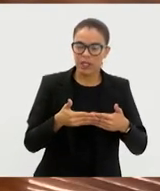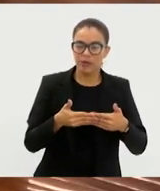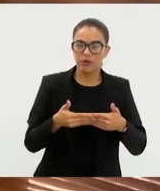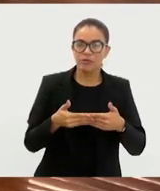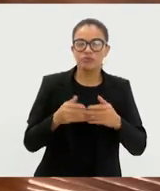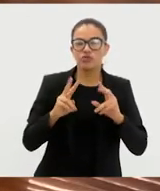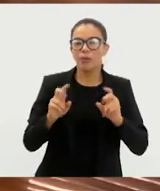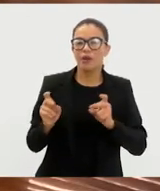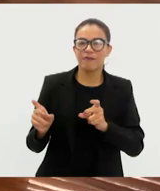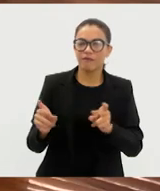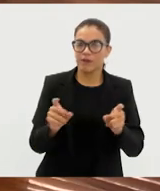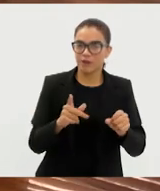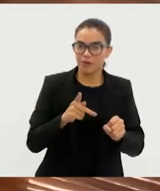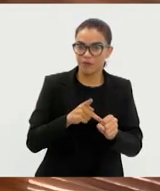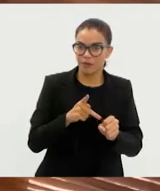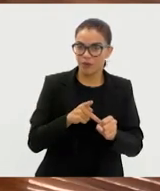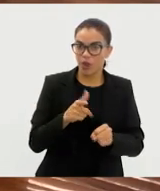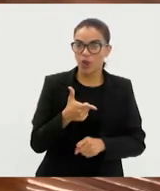foram feitas?